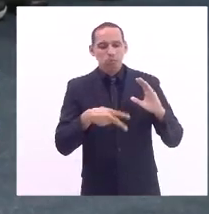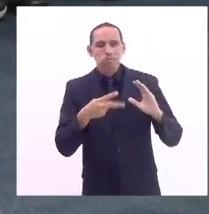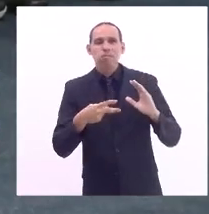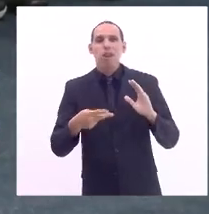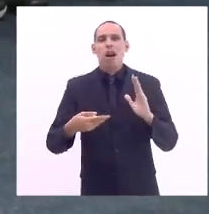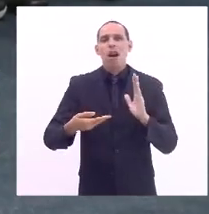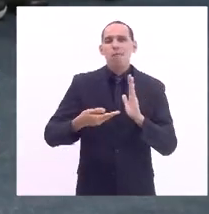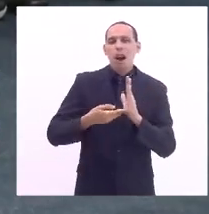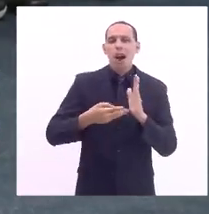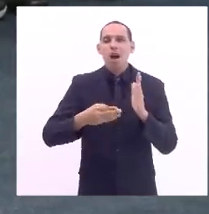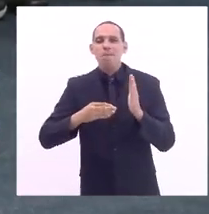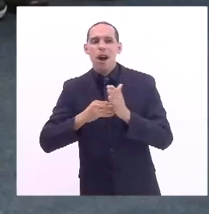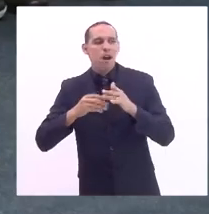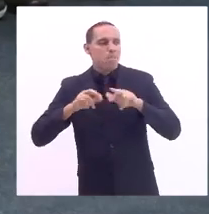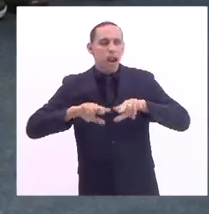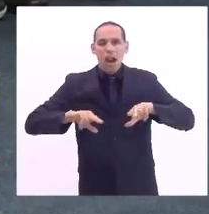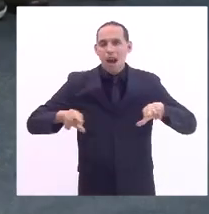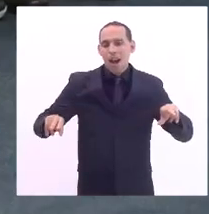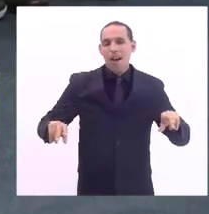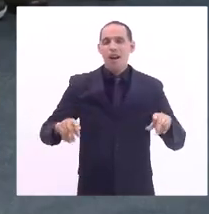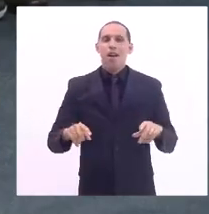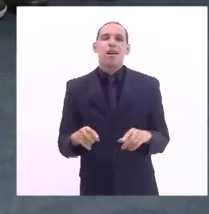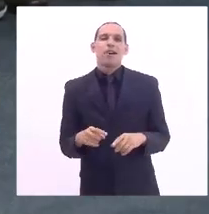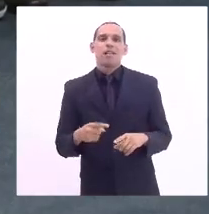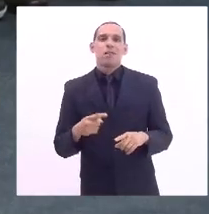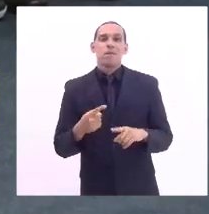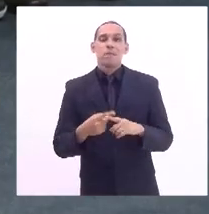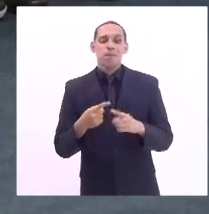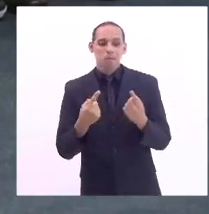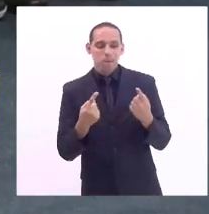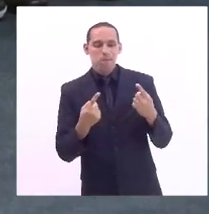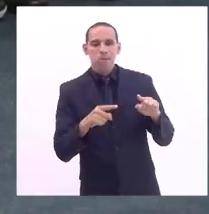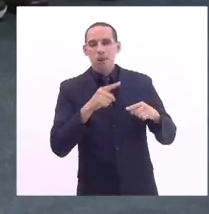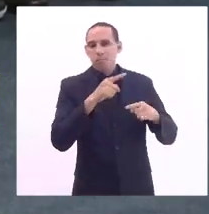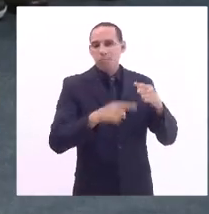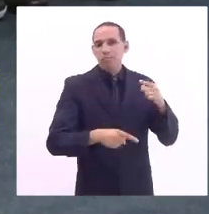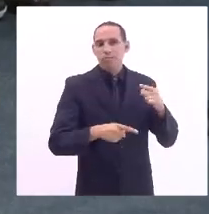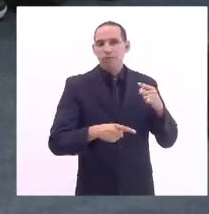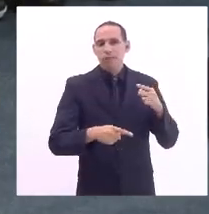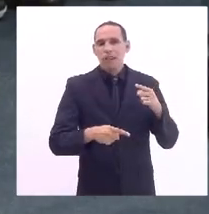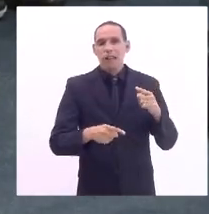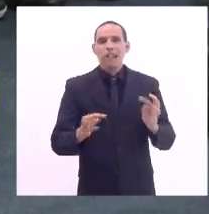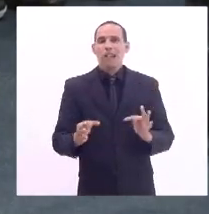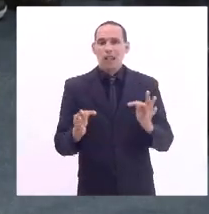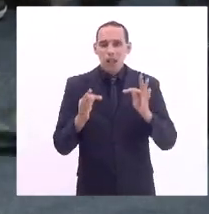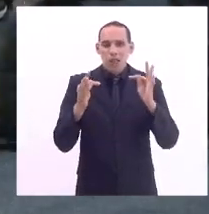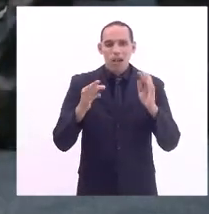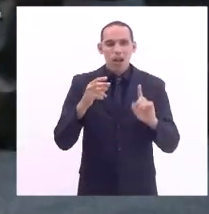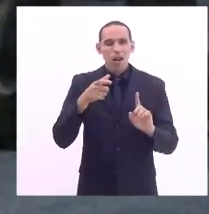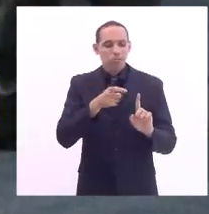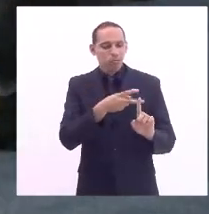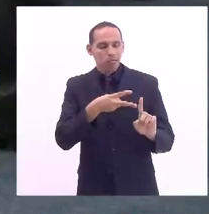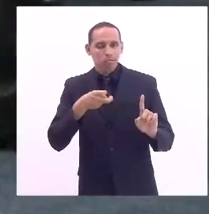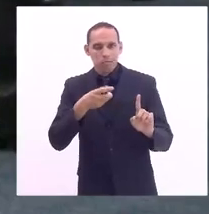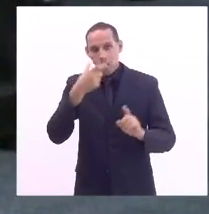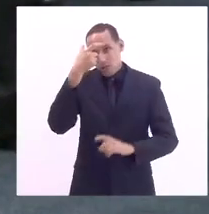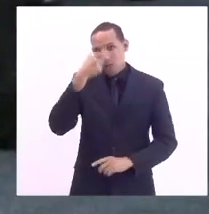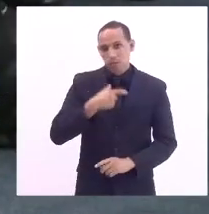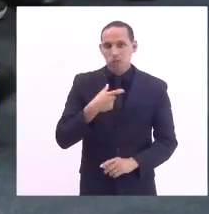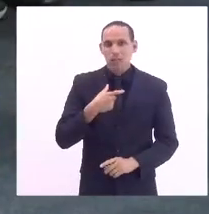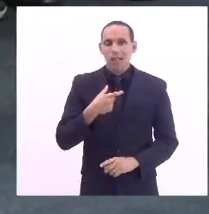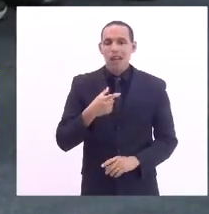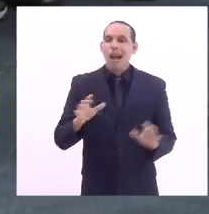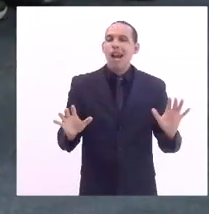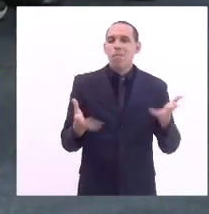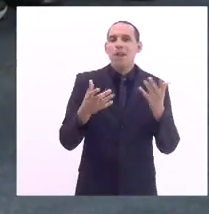pelo banimento da tecnologia de reconhecimento facial, como lança a campanha hoje, Sai da